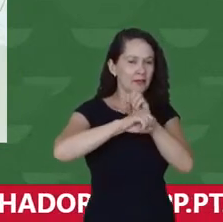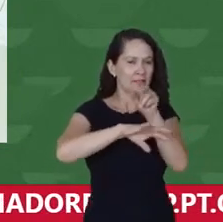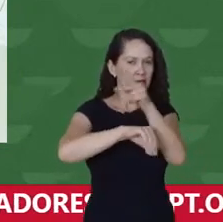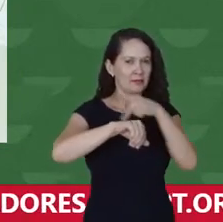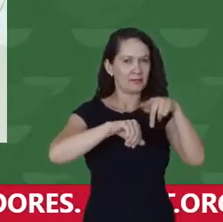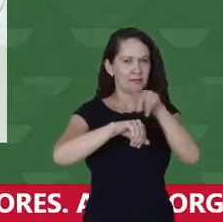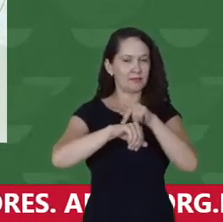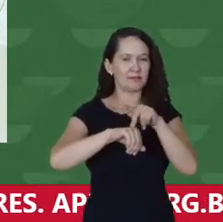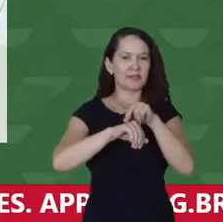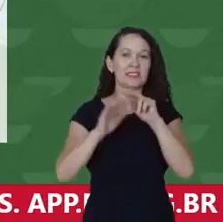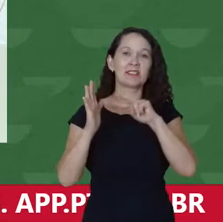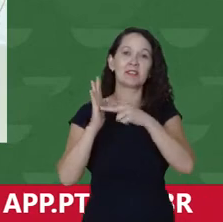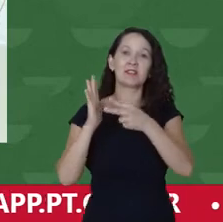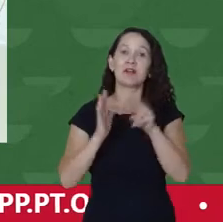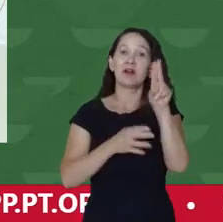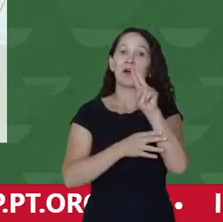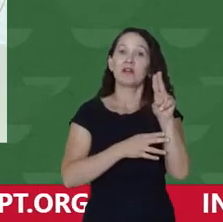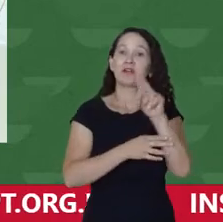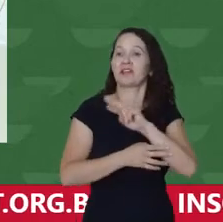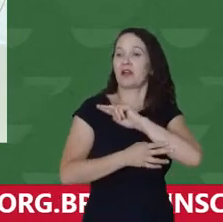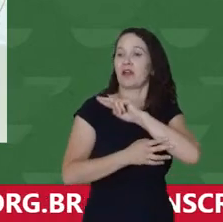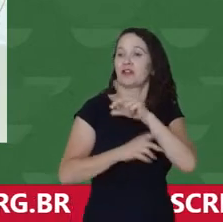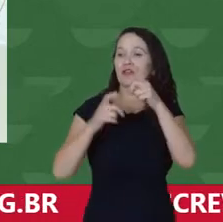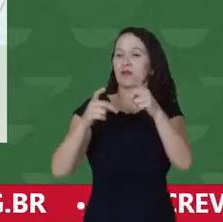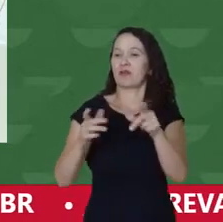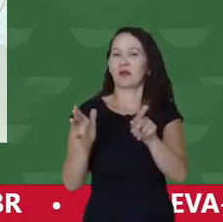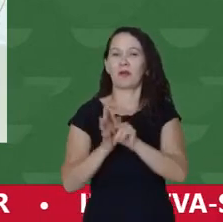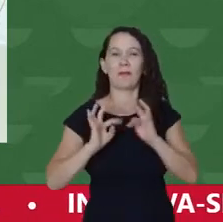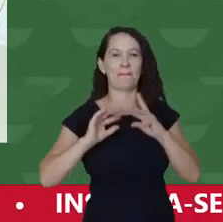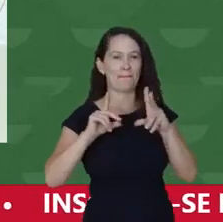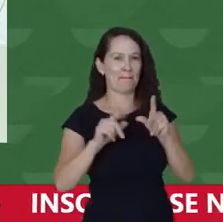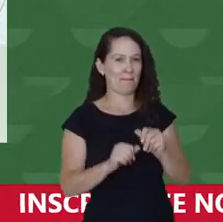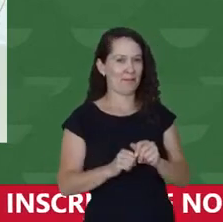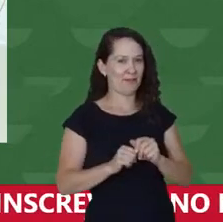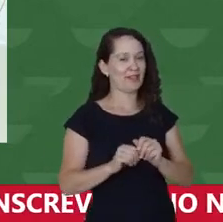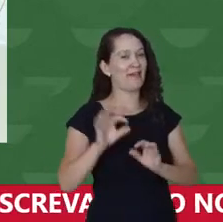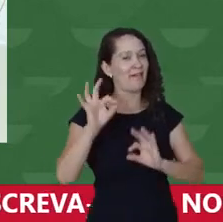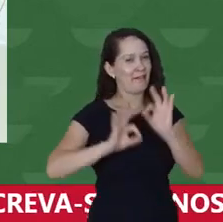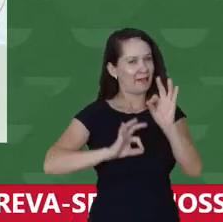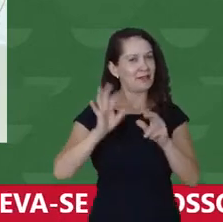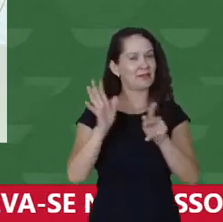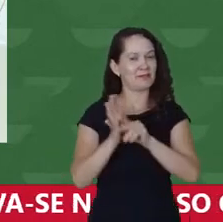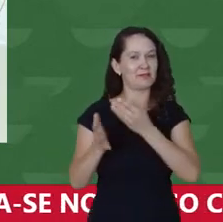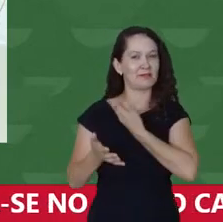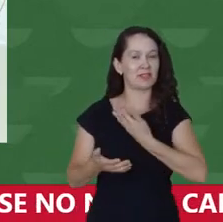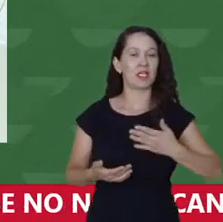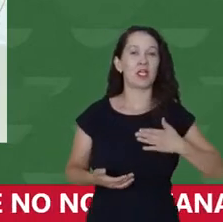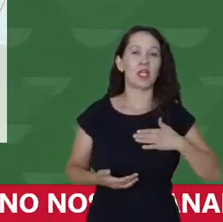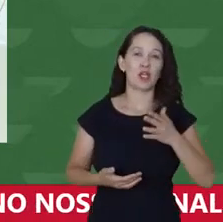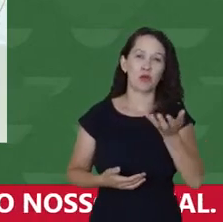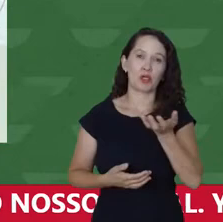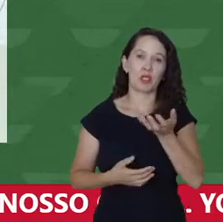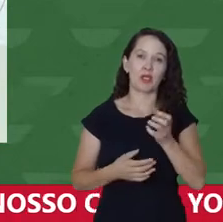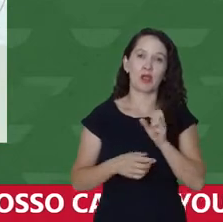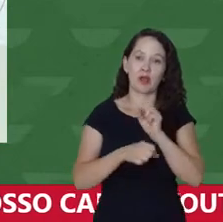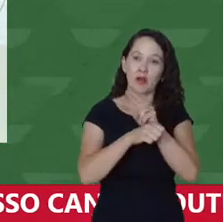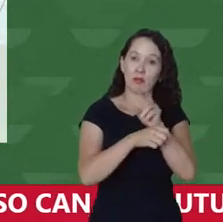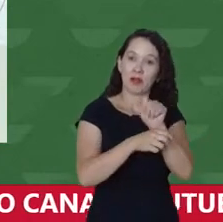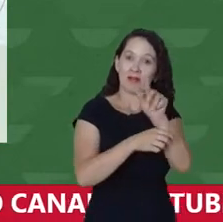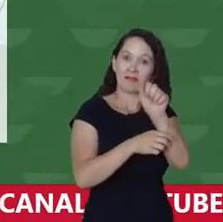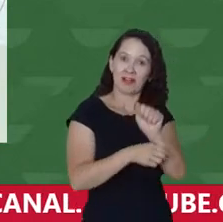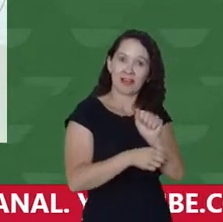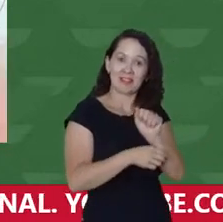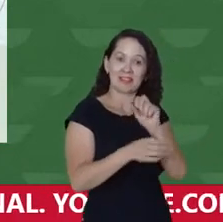país, que é dizer que a universidade não é lugar para todo mundo. E é essa lógica mesmo, quando eu tive que fazer o processo seletivo, significa ter escola